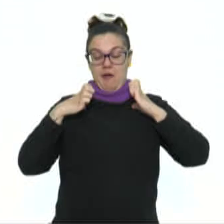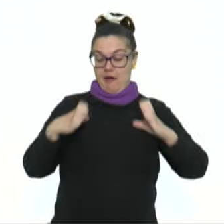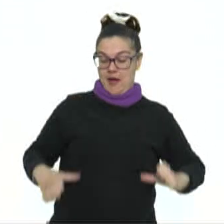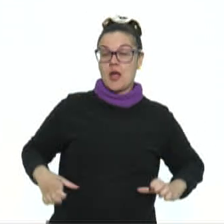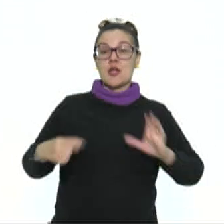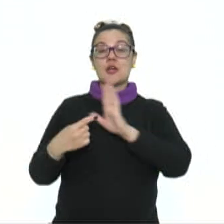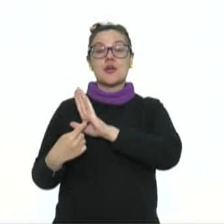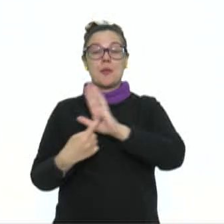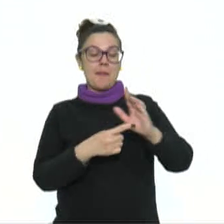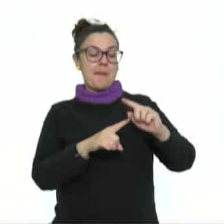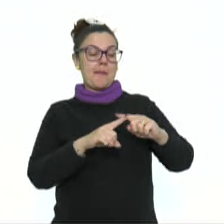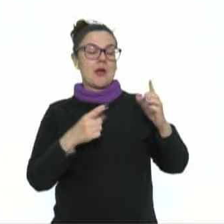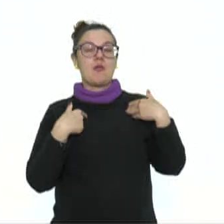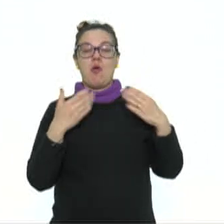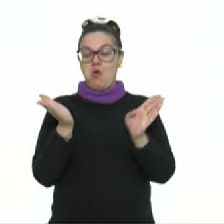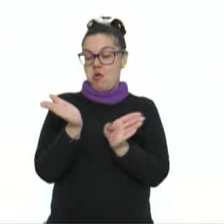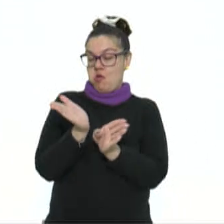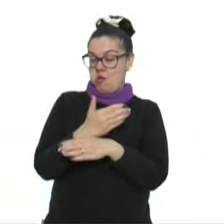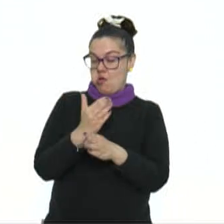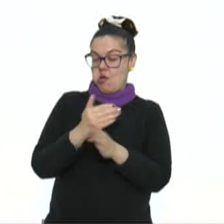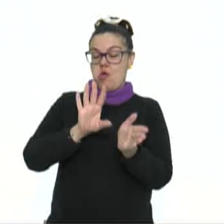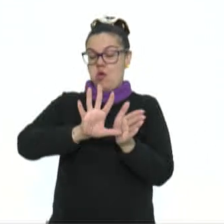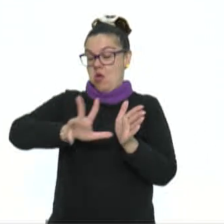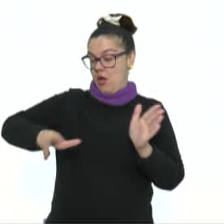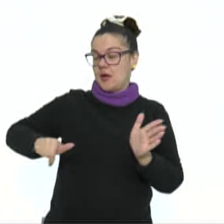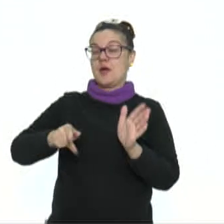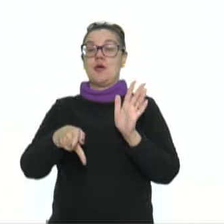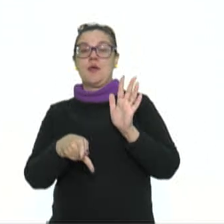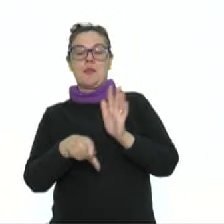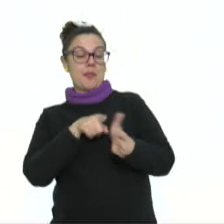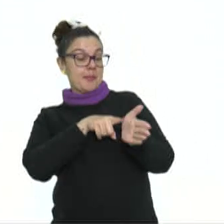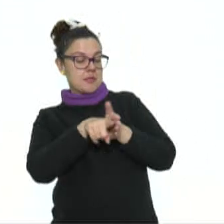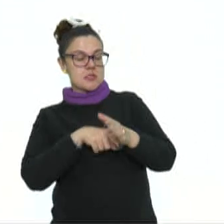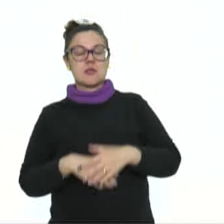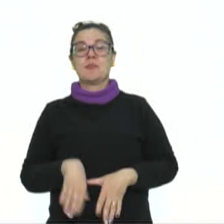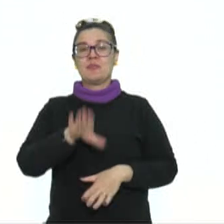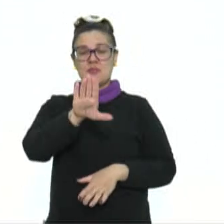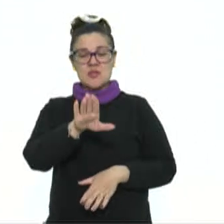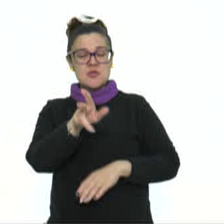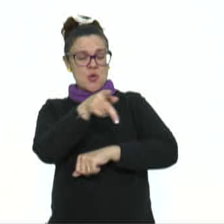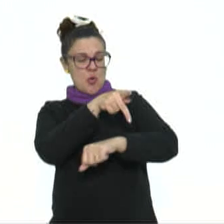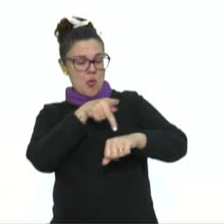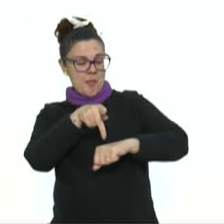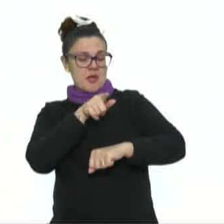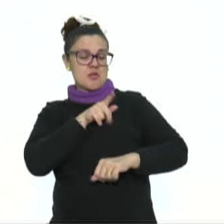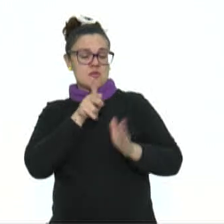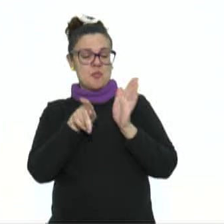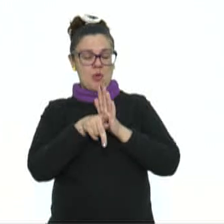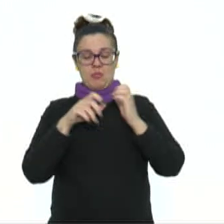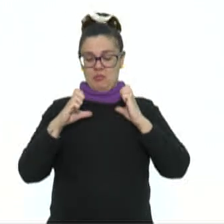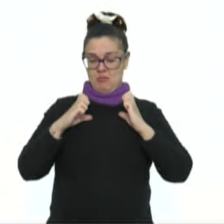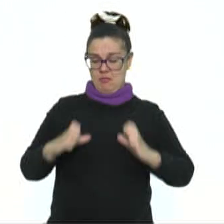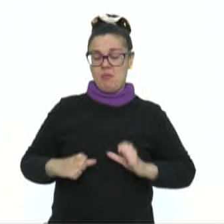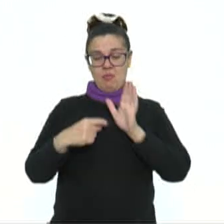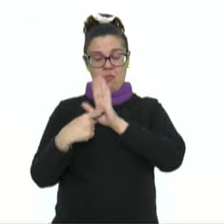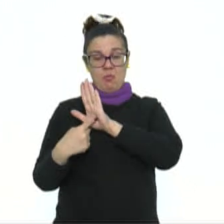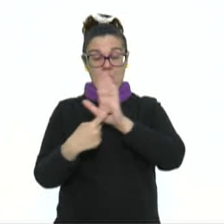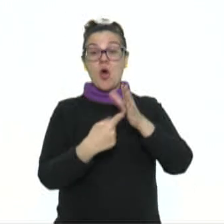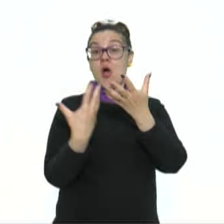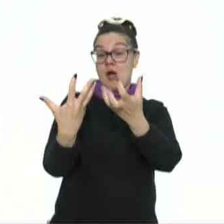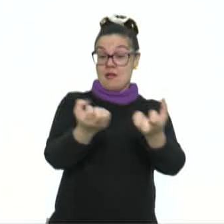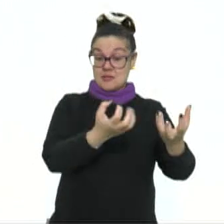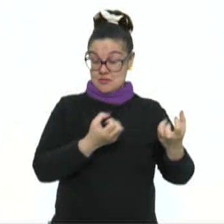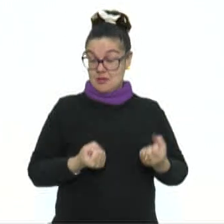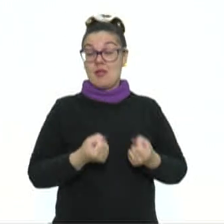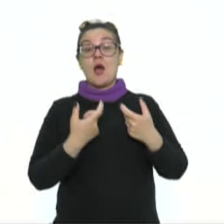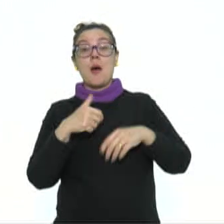vive sob o aspecto da corrupção, revela a pesquisa. Se o país fosse resultado dos padrões morais que as pessoas dizem aprovar,